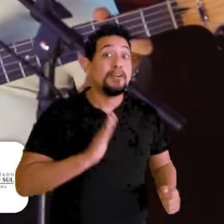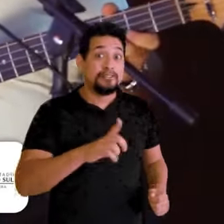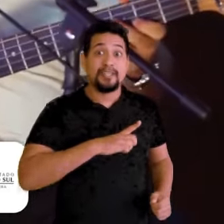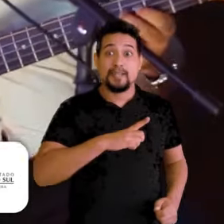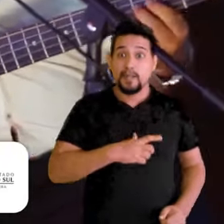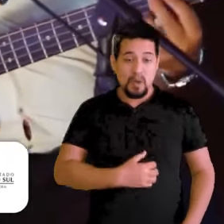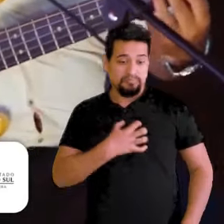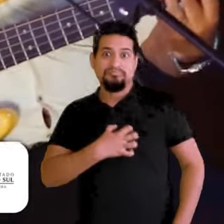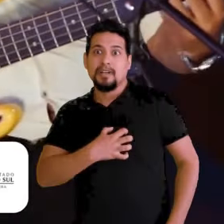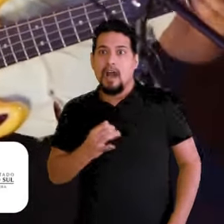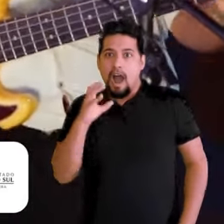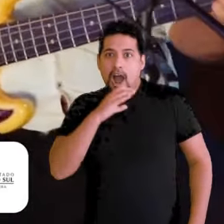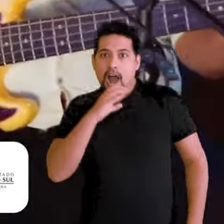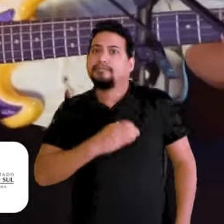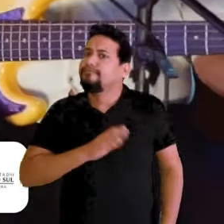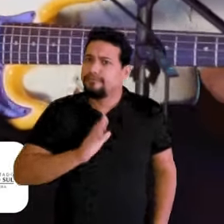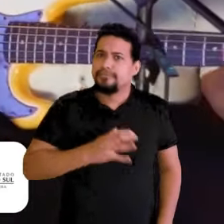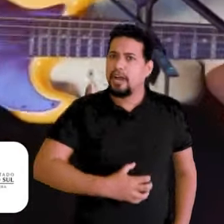E já tô com o peito aquecido,